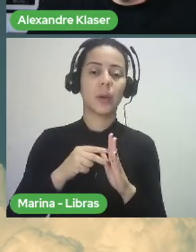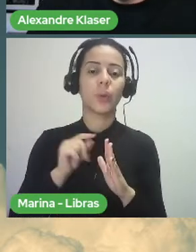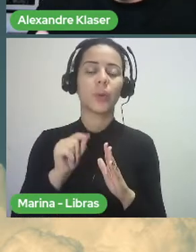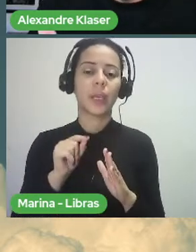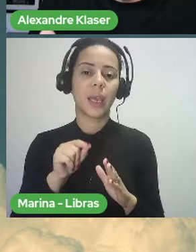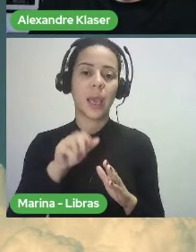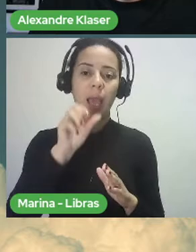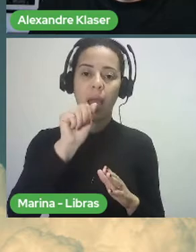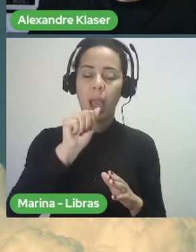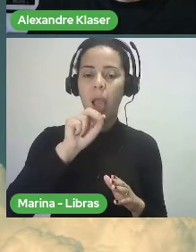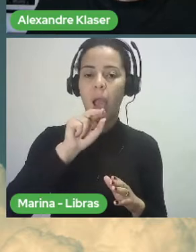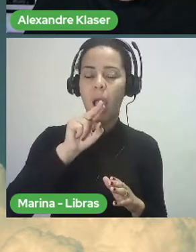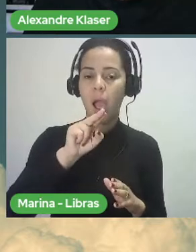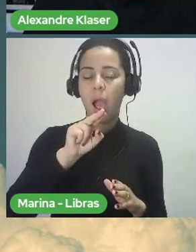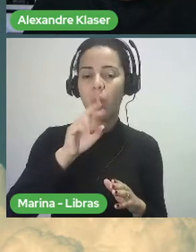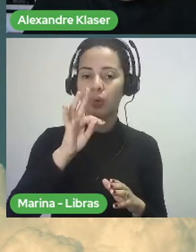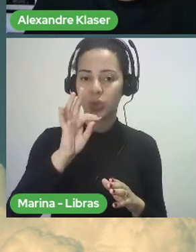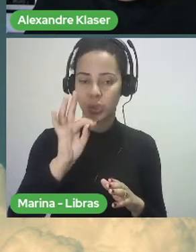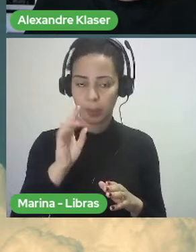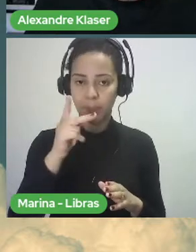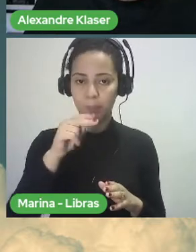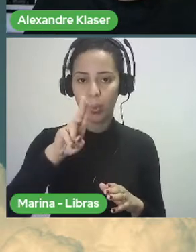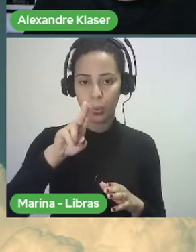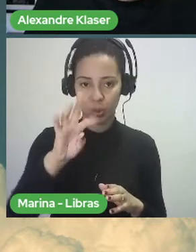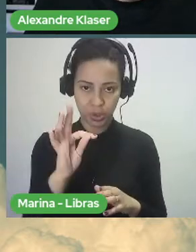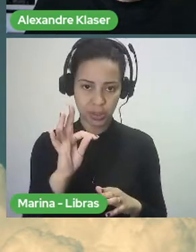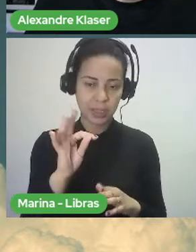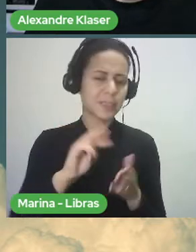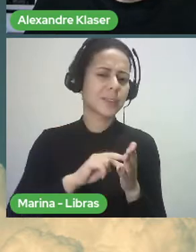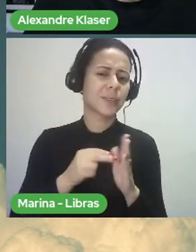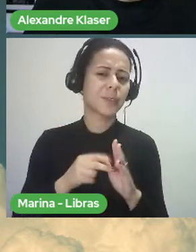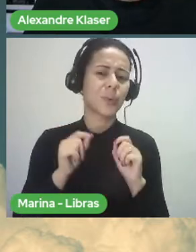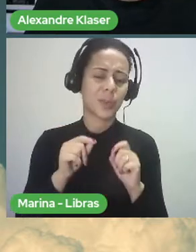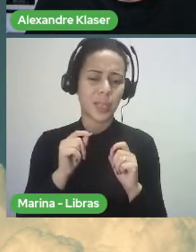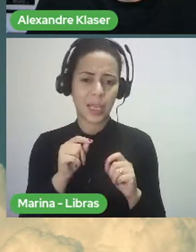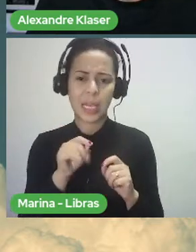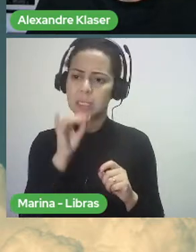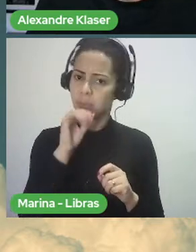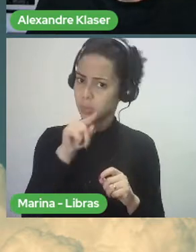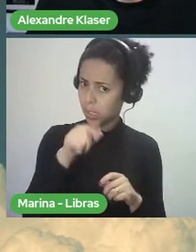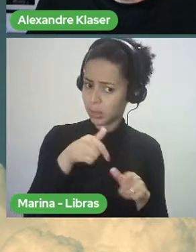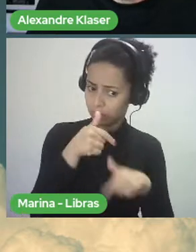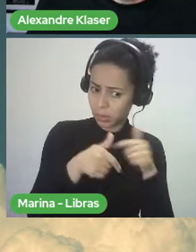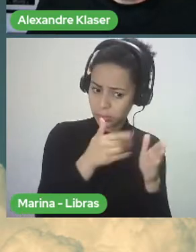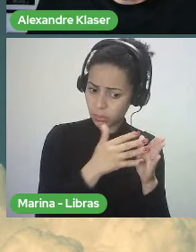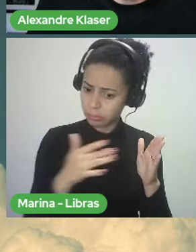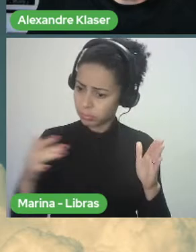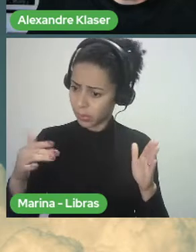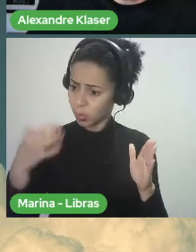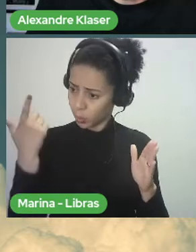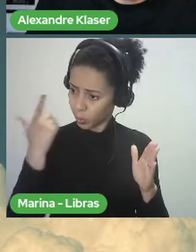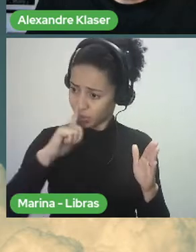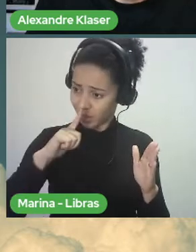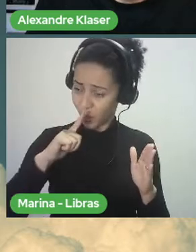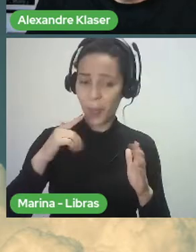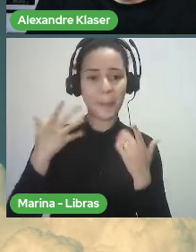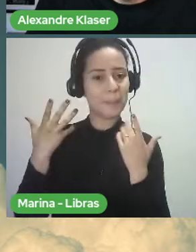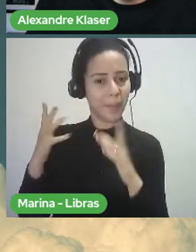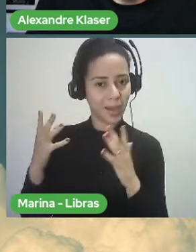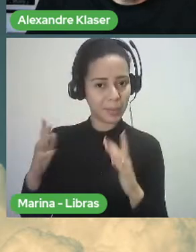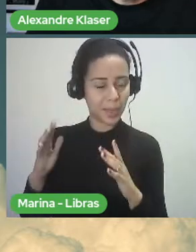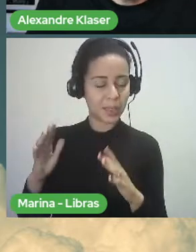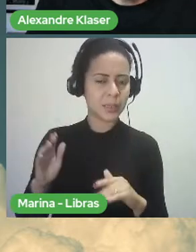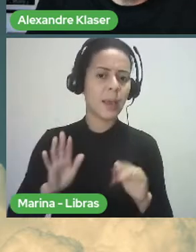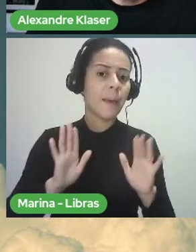seja, você jogou o jogo, cumpriu as regras do jogo, está de parabéns. Agora, se aquele esforço, se aquele produto que foi criado,